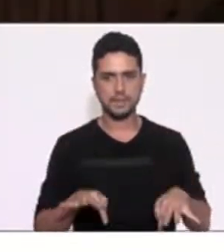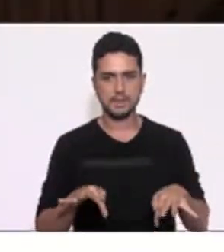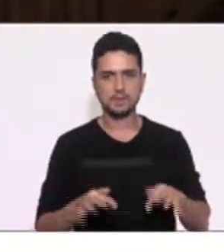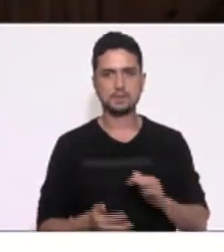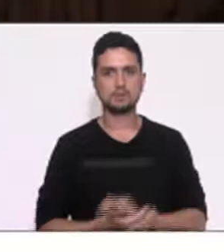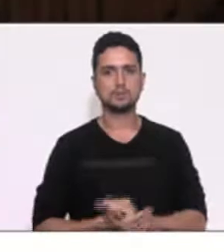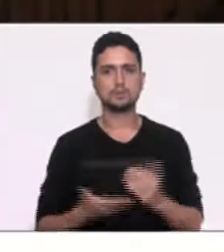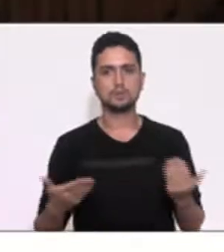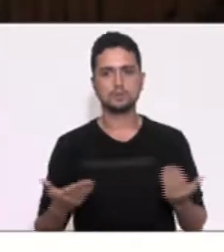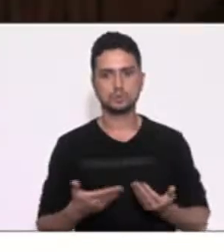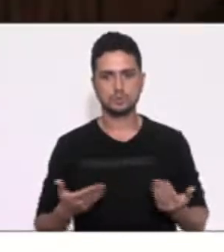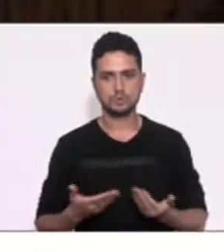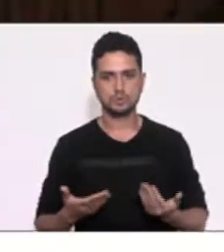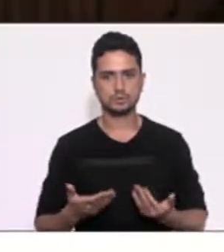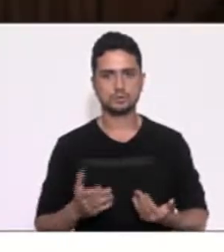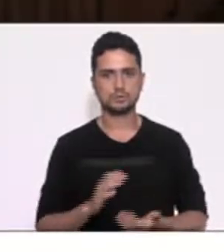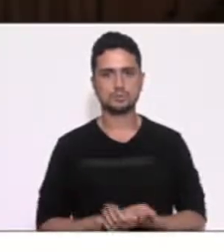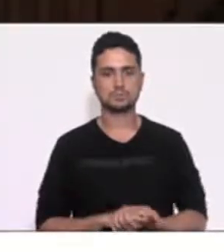do dia de hoje,